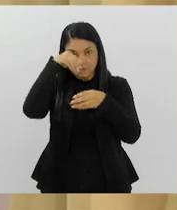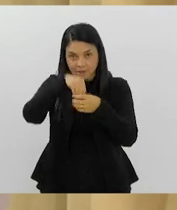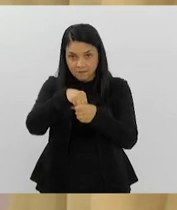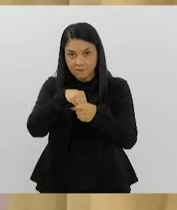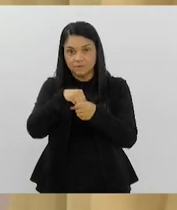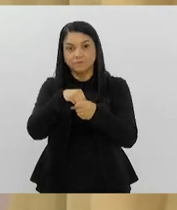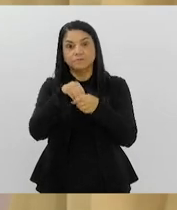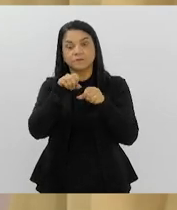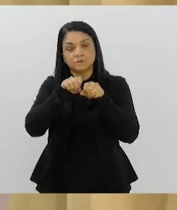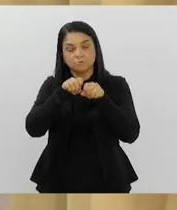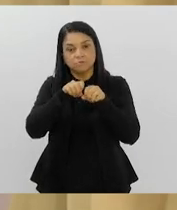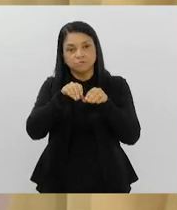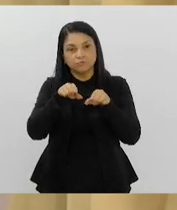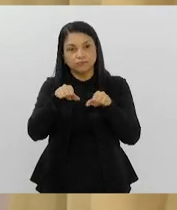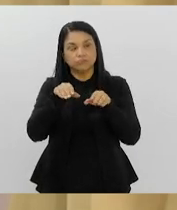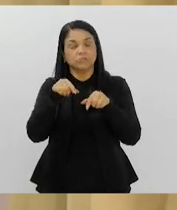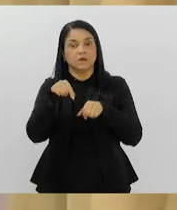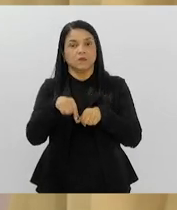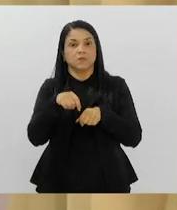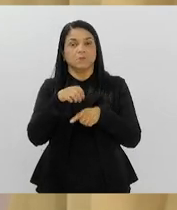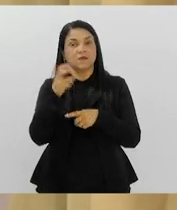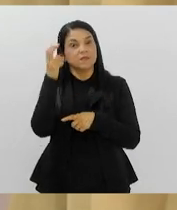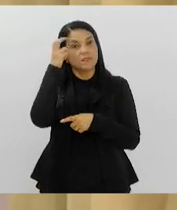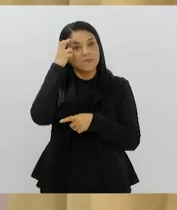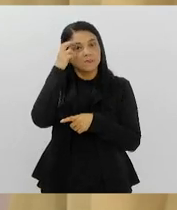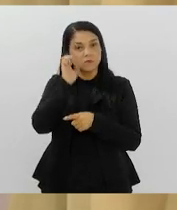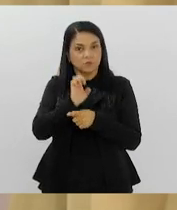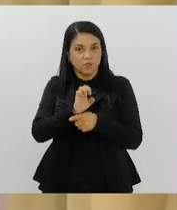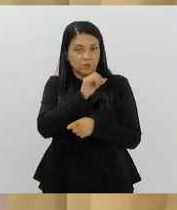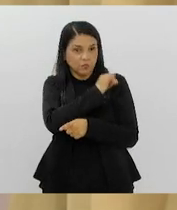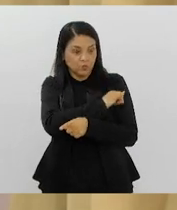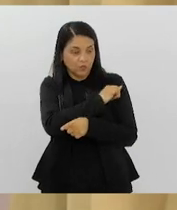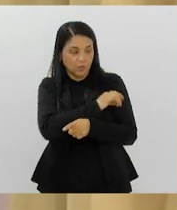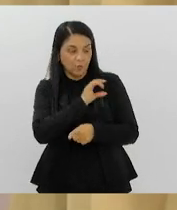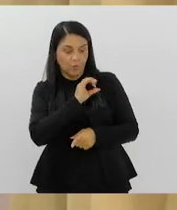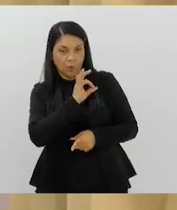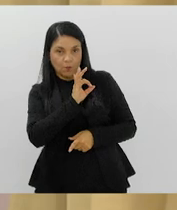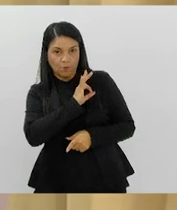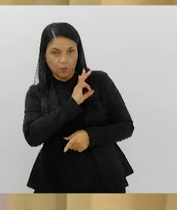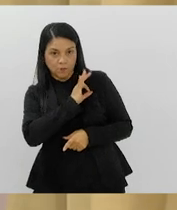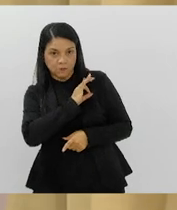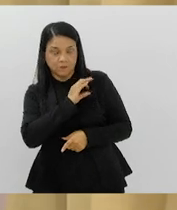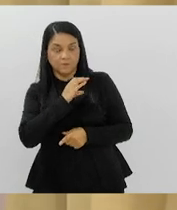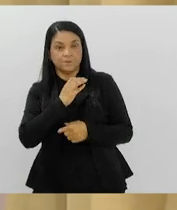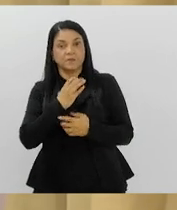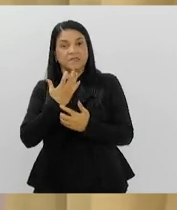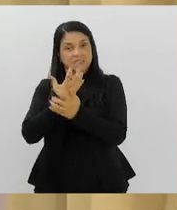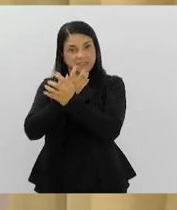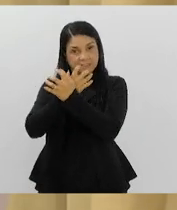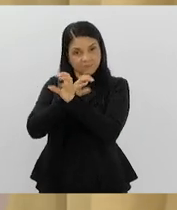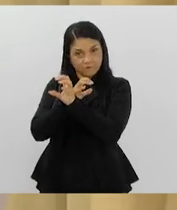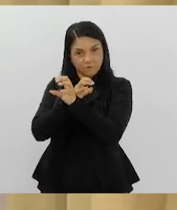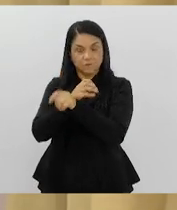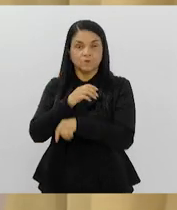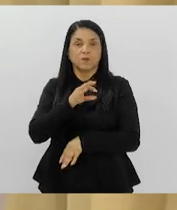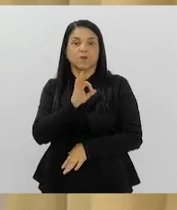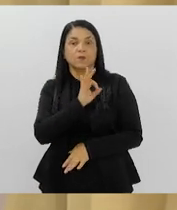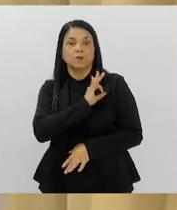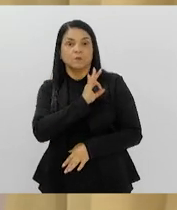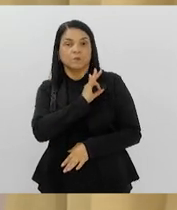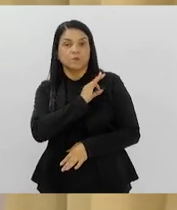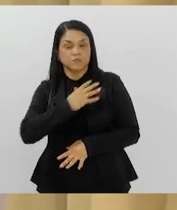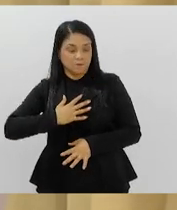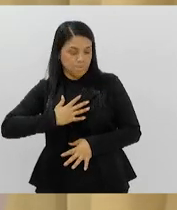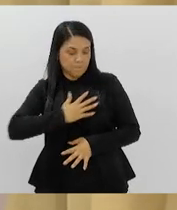a inteligência aqui do Rio de Janeiro, das polícias civis e militares, né, do Rio de Janeiro, da Polícia Civil e da